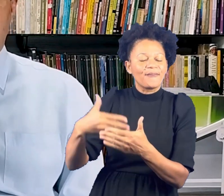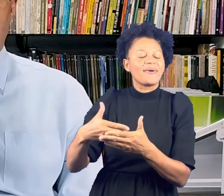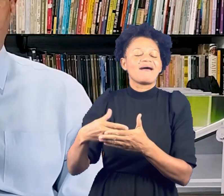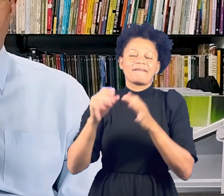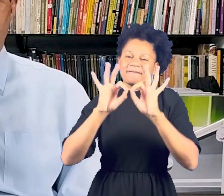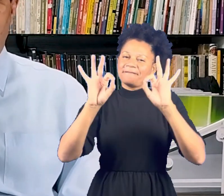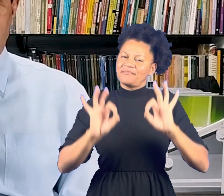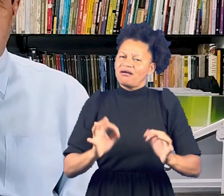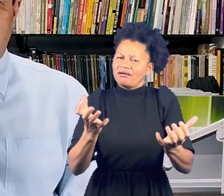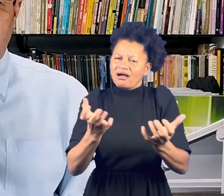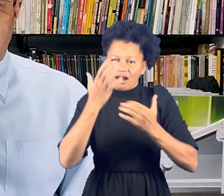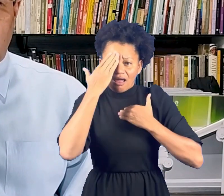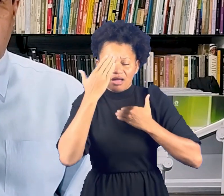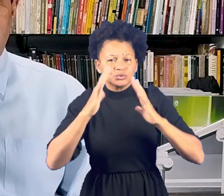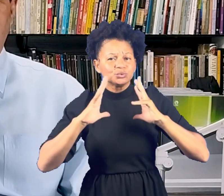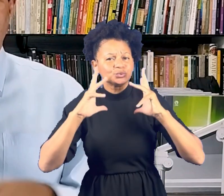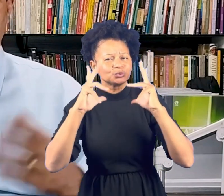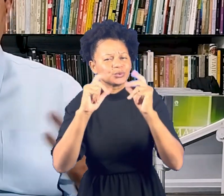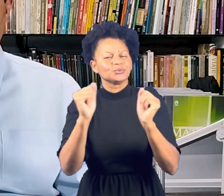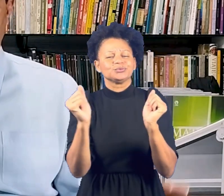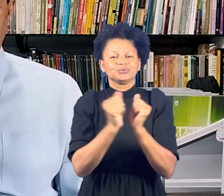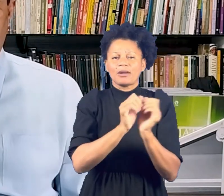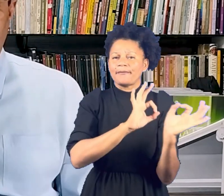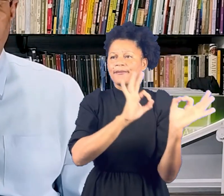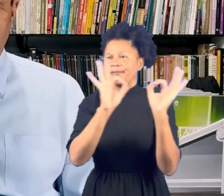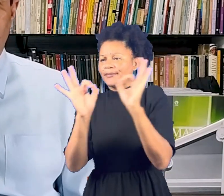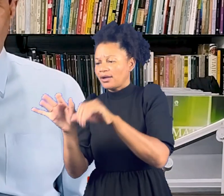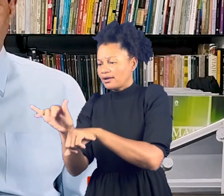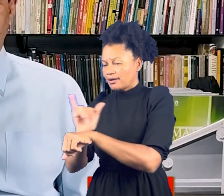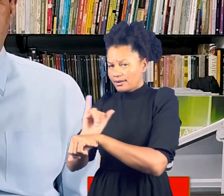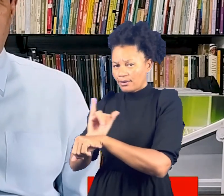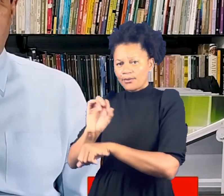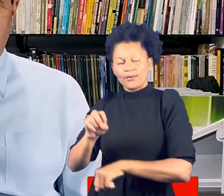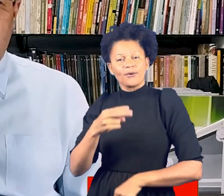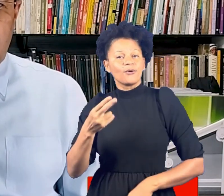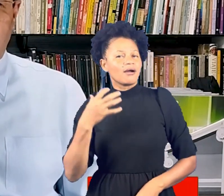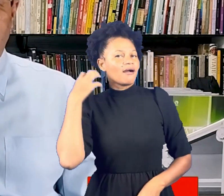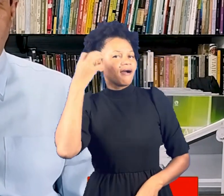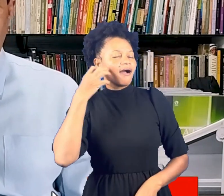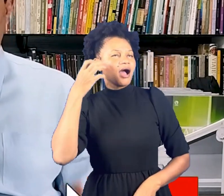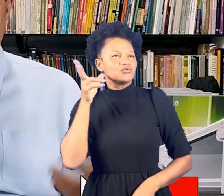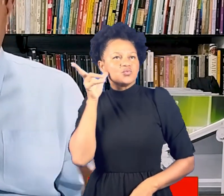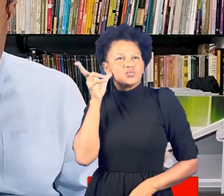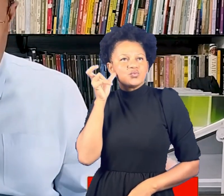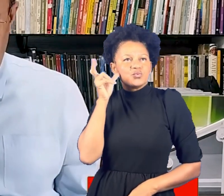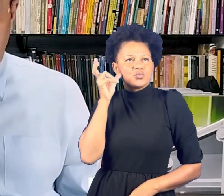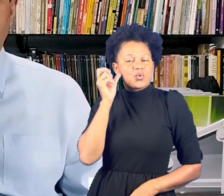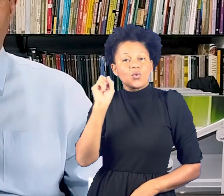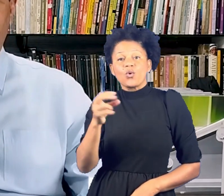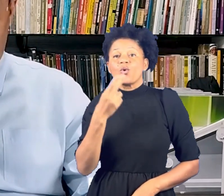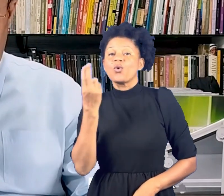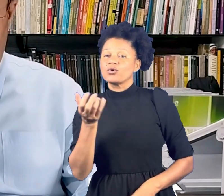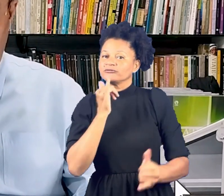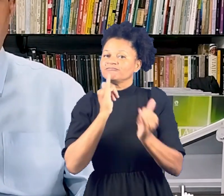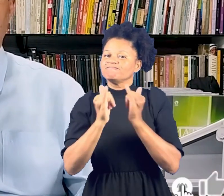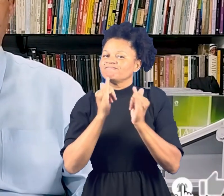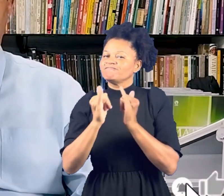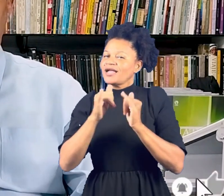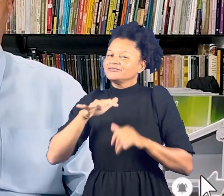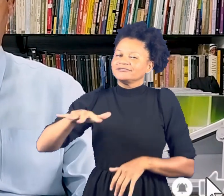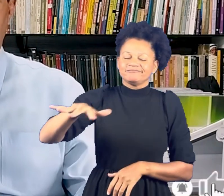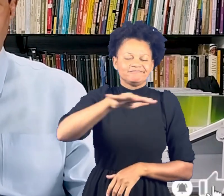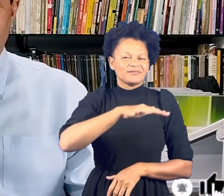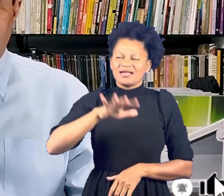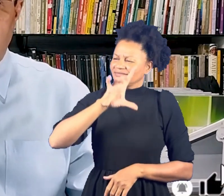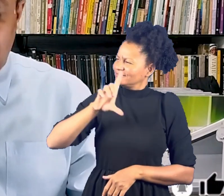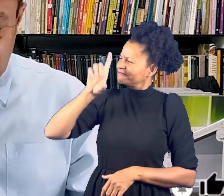Queremos agradecer a todos vocês que nos acompanham, seja pelo YouTube, seja pelo rádio, pela internet, de um modo geral.